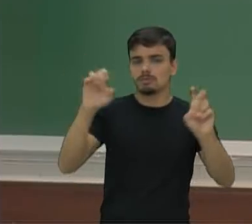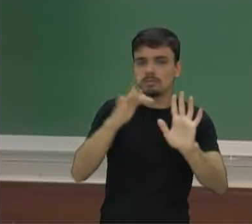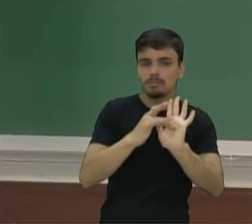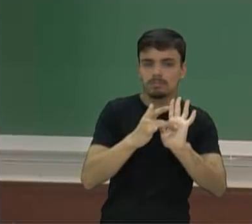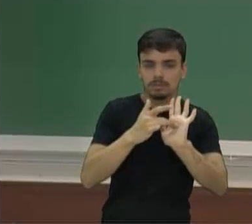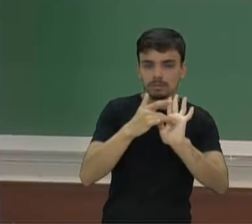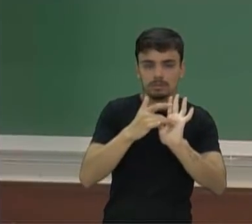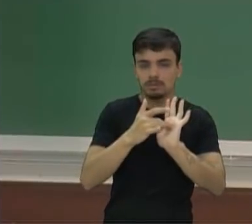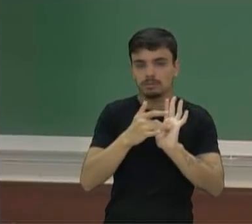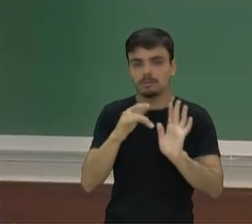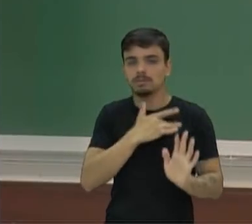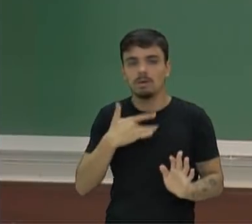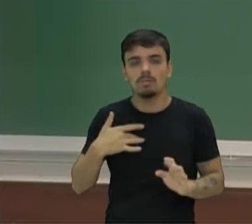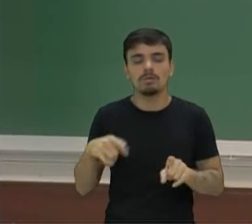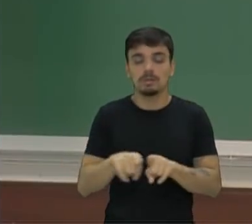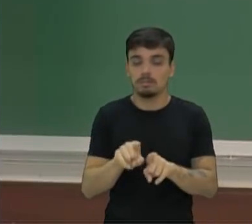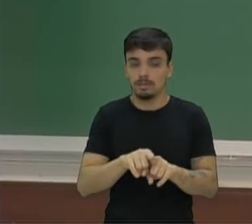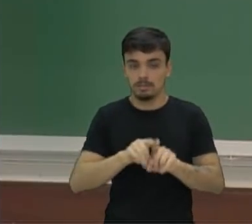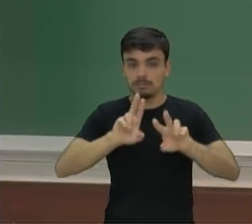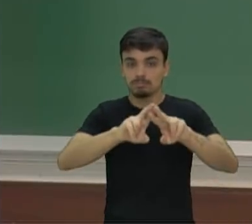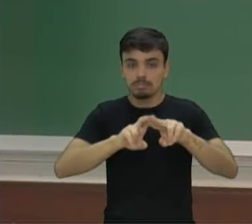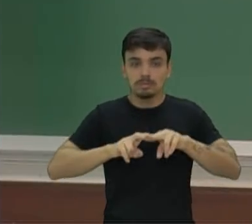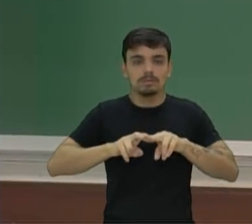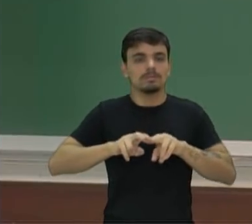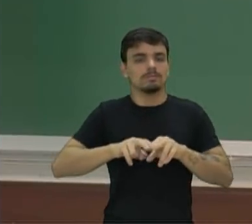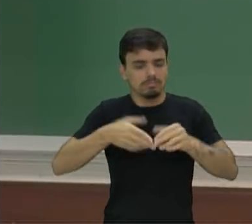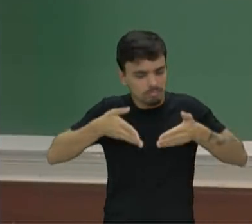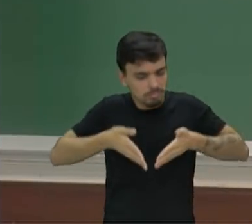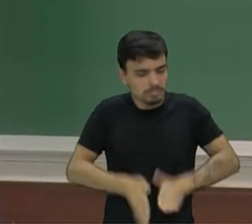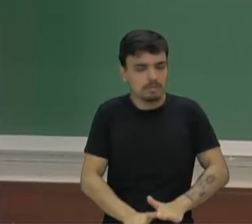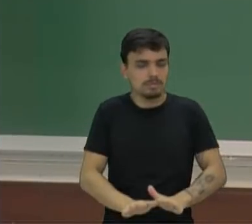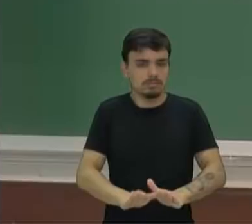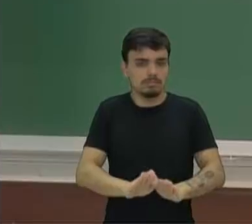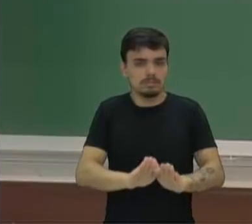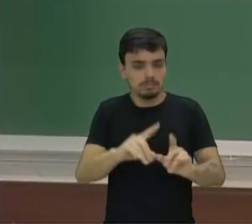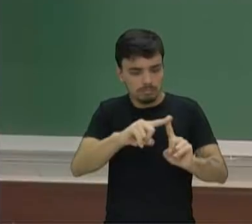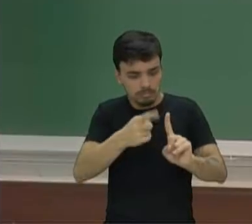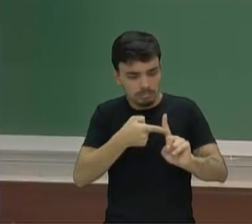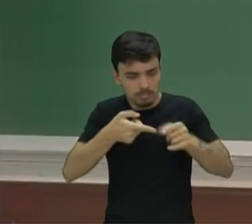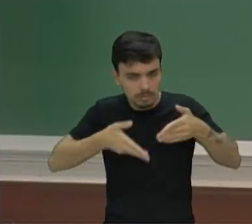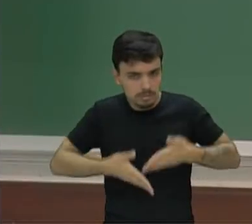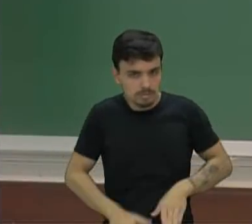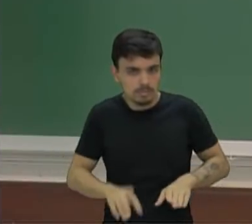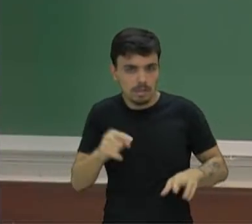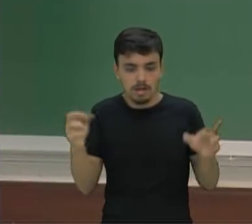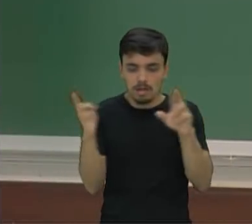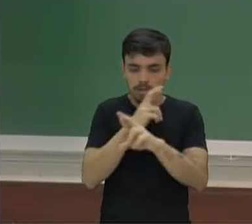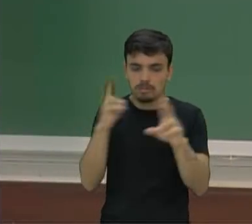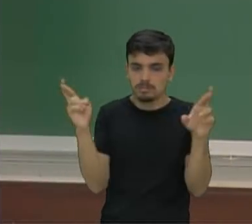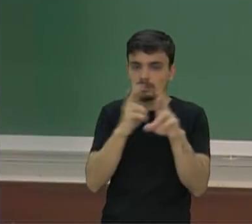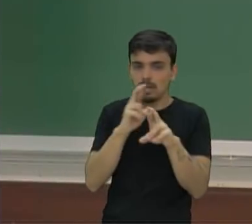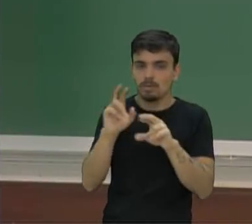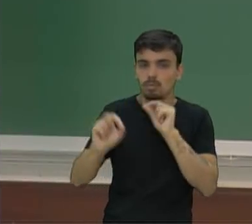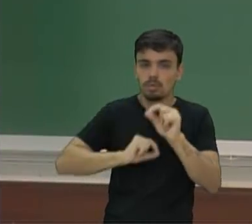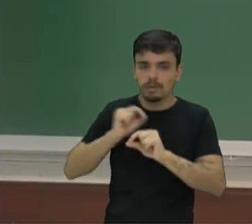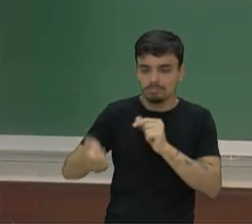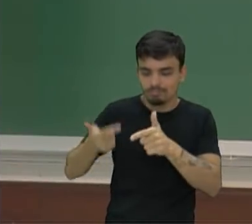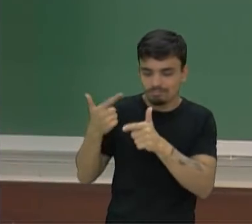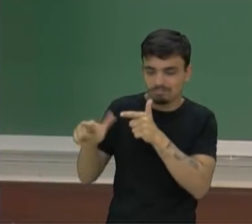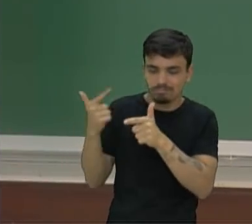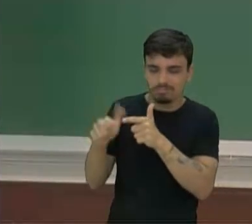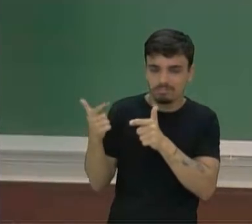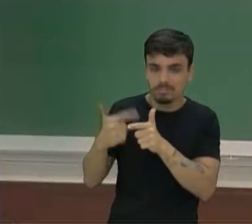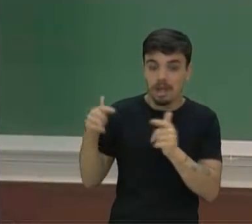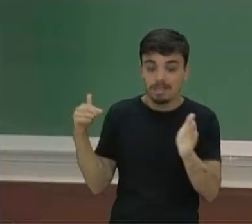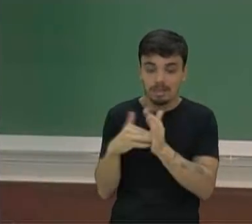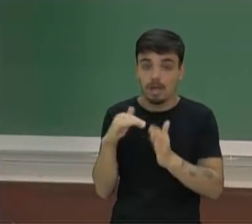que vê. Então, realmente, o nascimento, o parto, era um momento que estava relacionado com riscos, relacionado